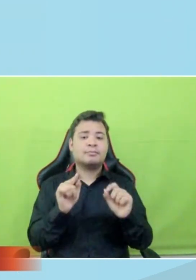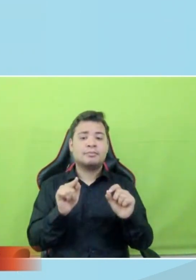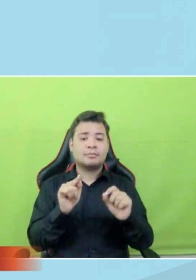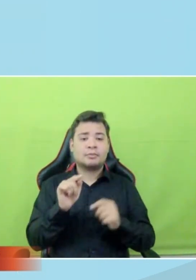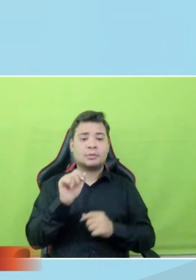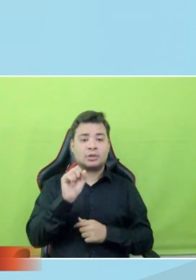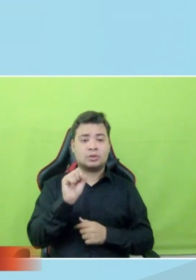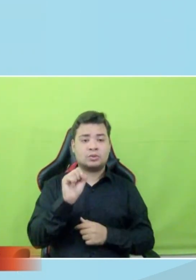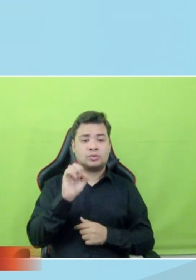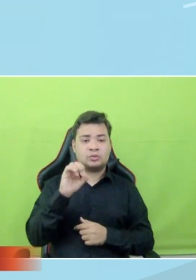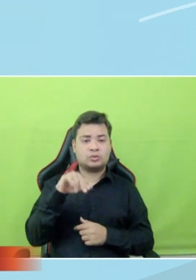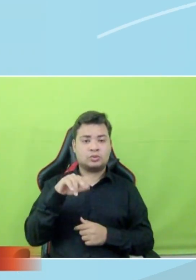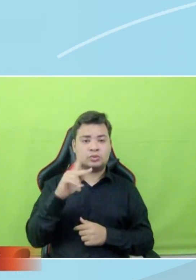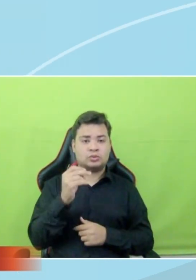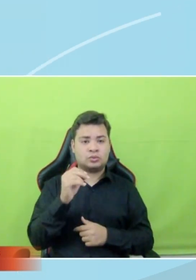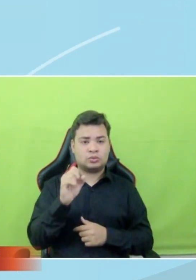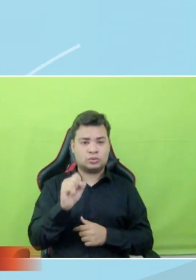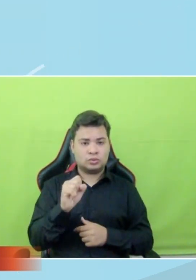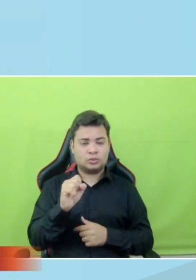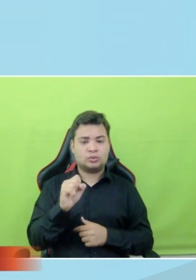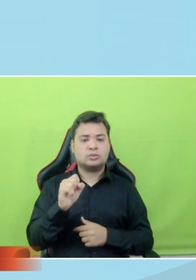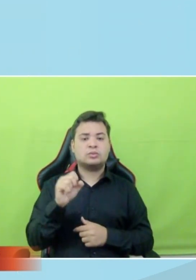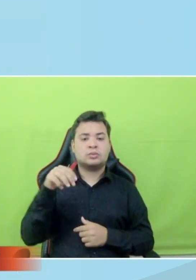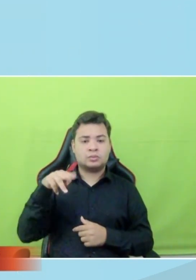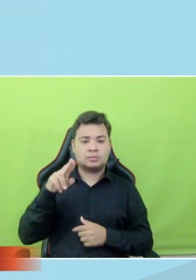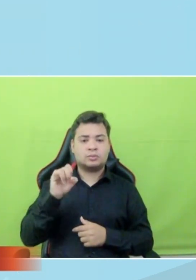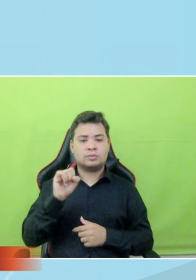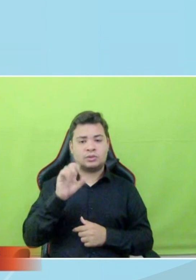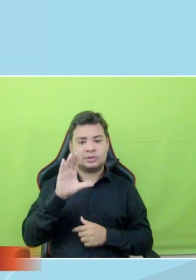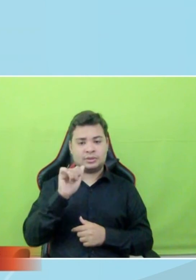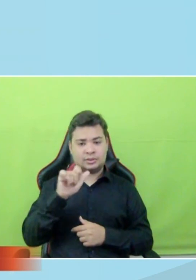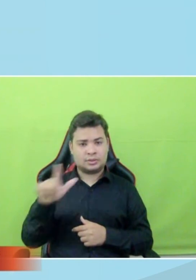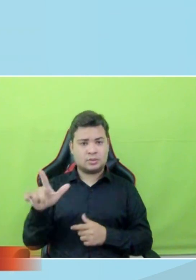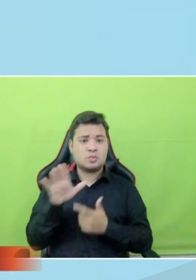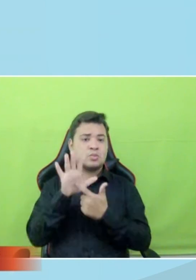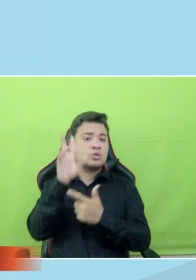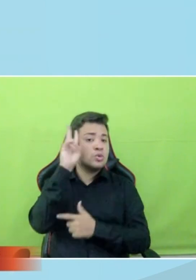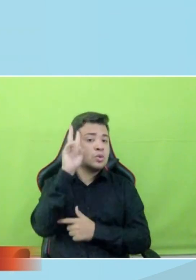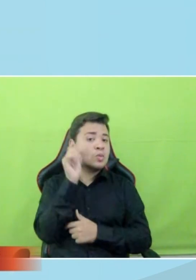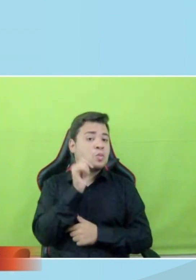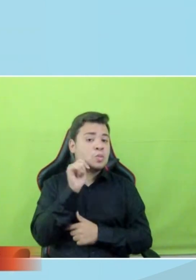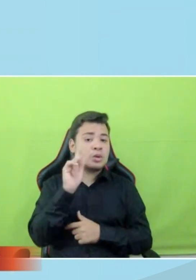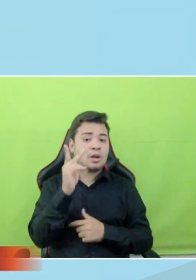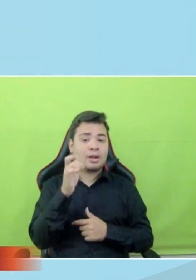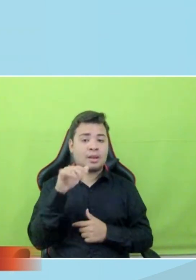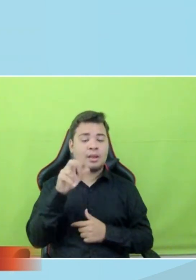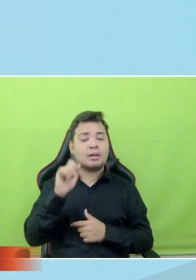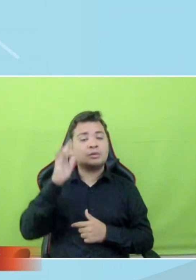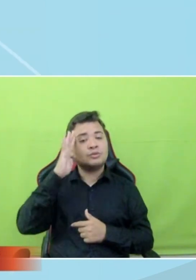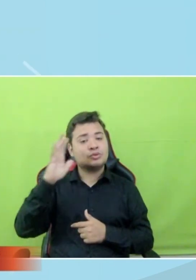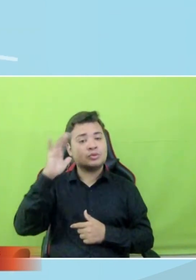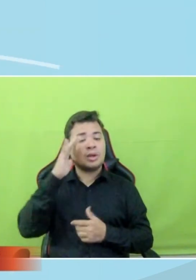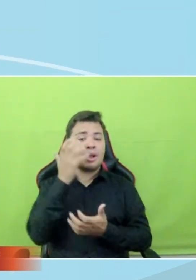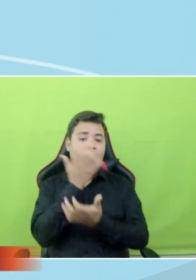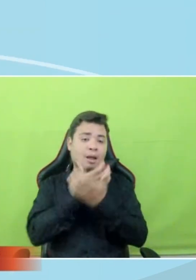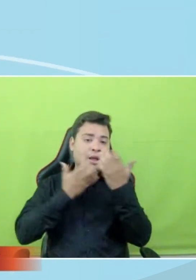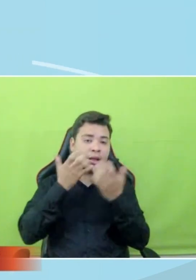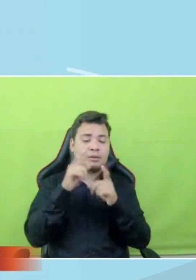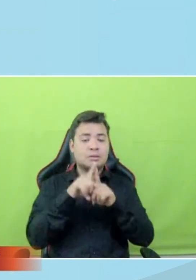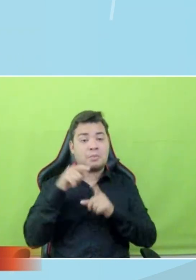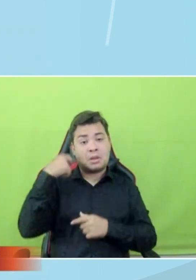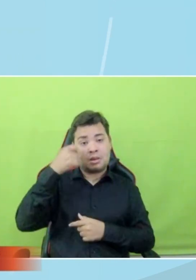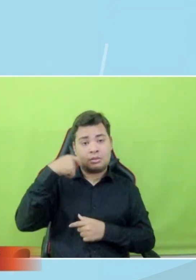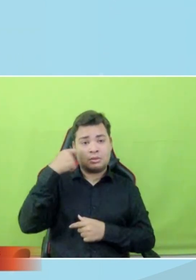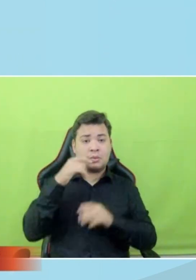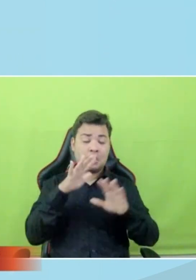Musical. Esse espetáculo conta a história de Helena, que sonha em ser cantora e atriz, mas que tem que enfrentar diferentes